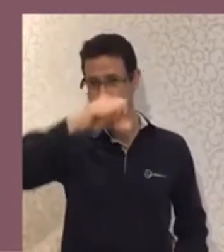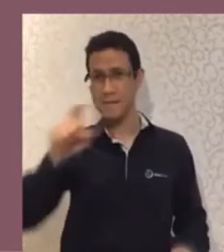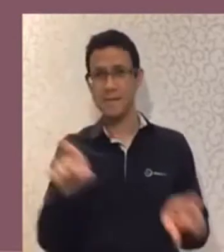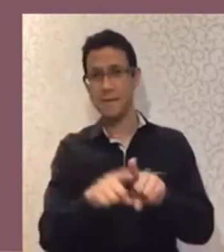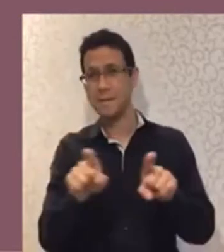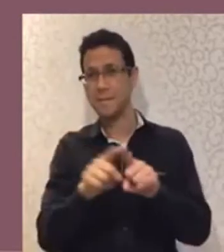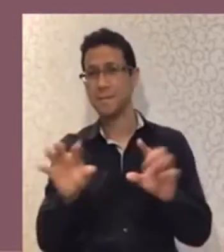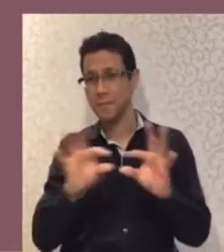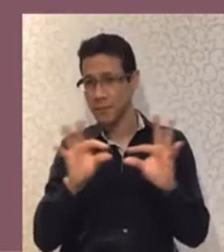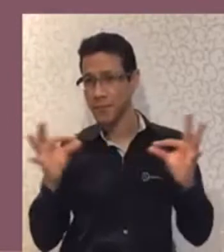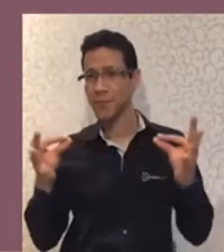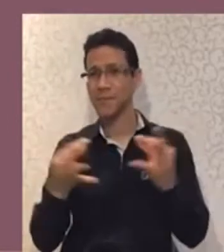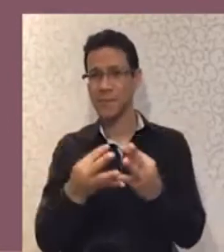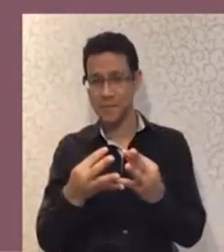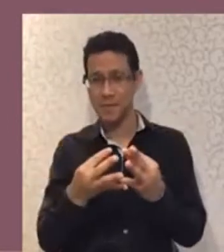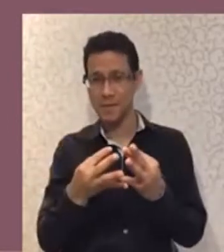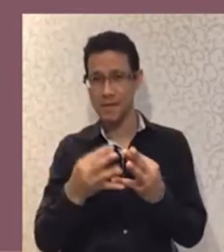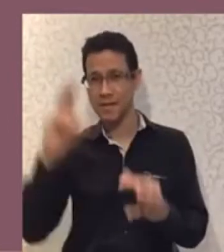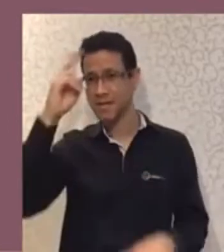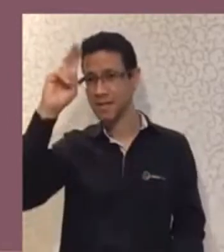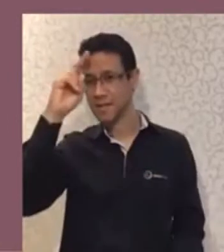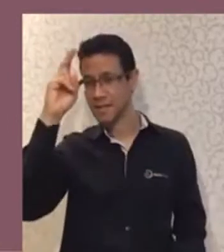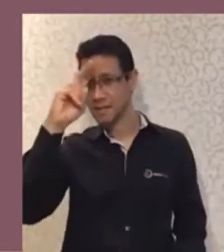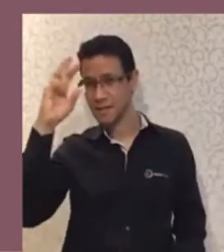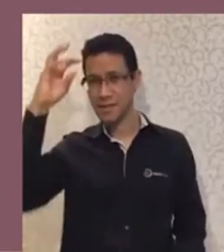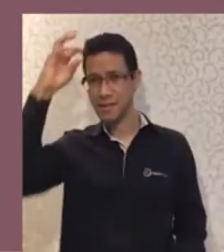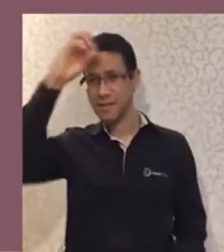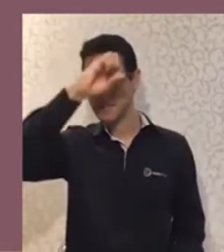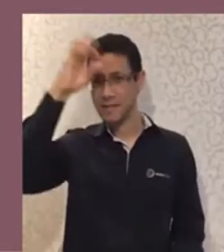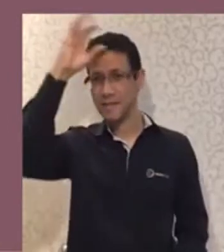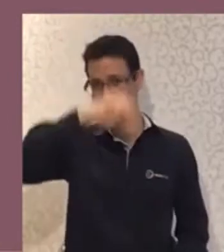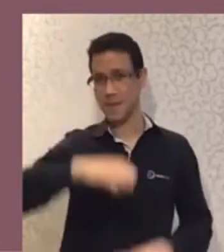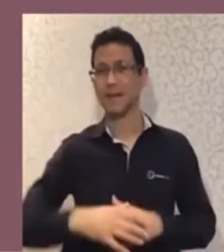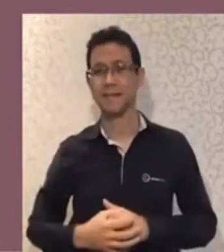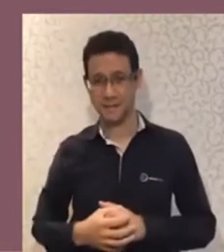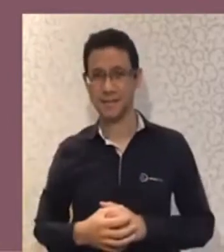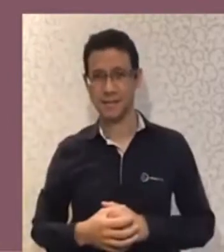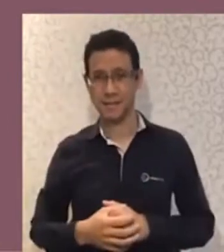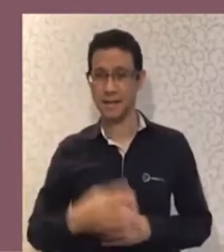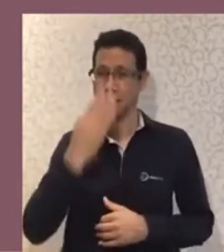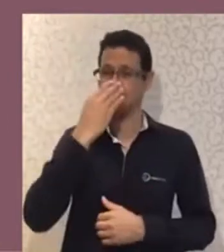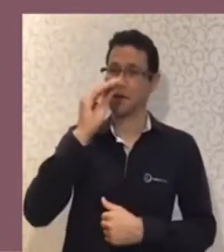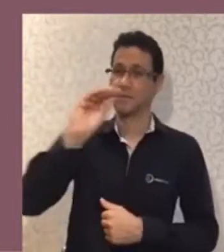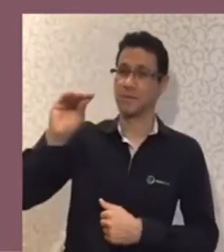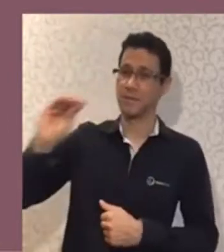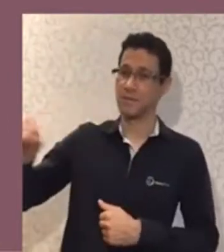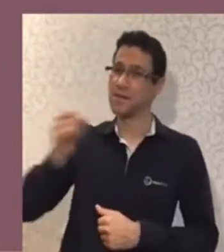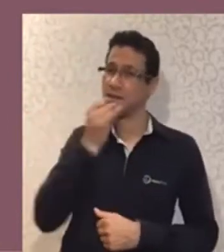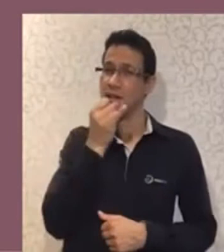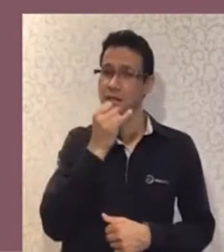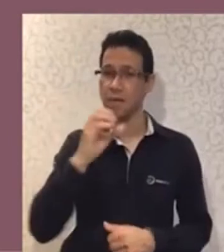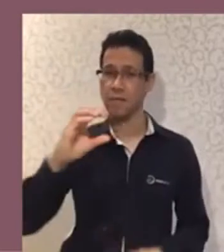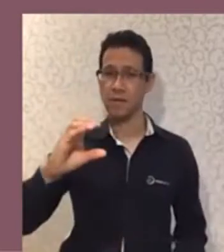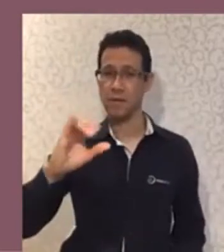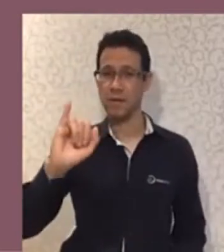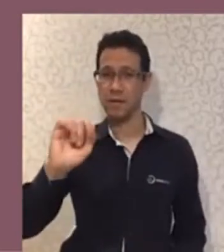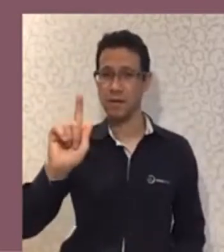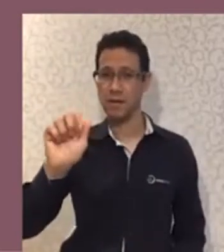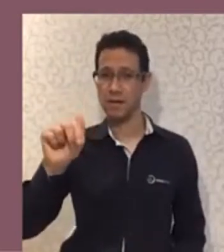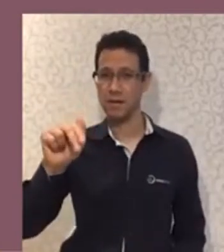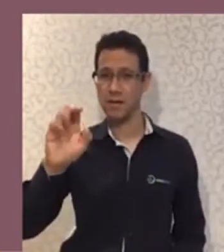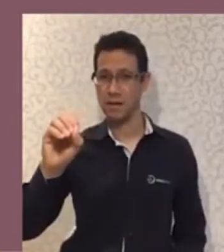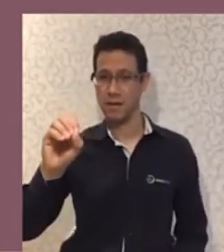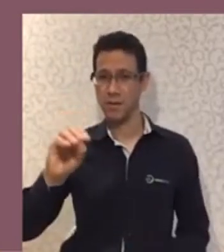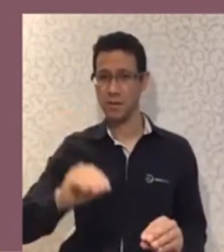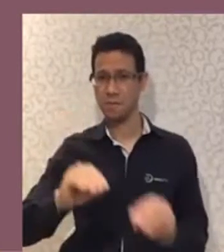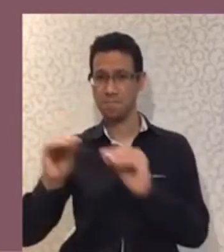e aprendem também, a partir daí, a não discriminar ciganos, porque para elas ciganos eram